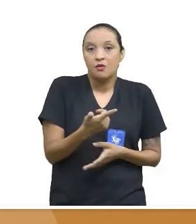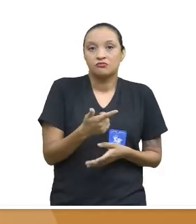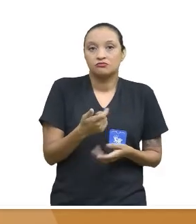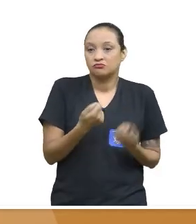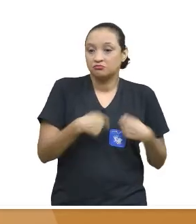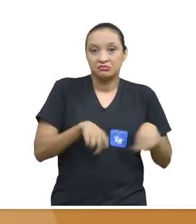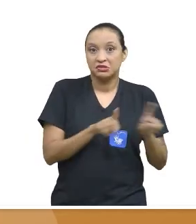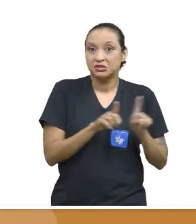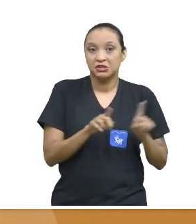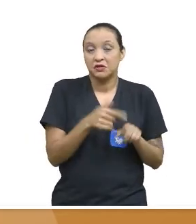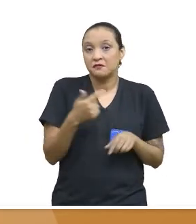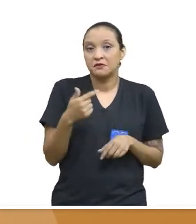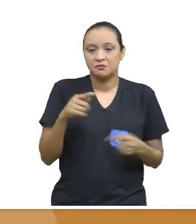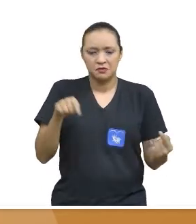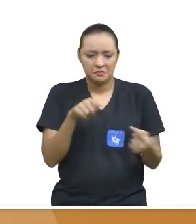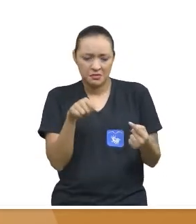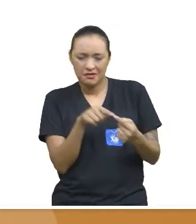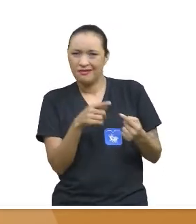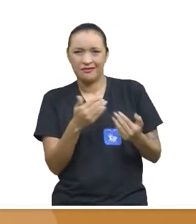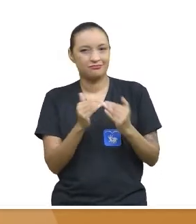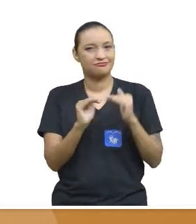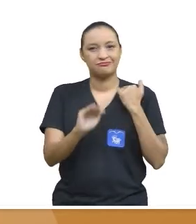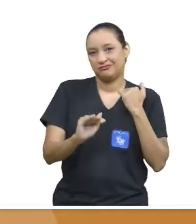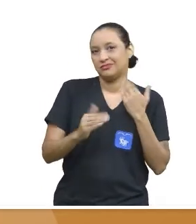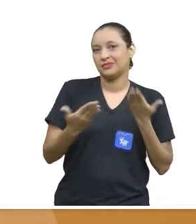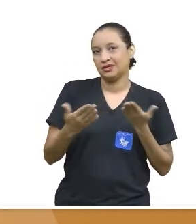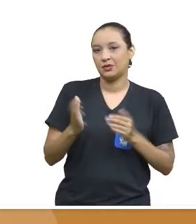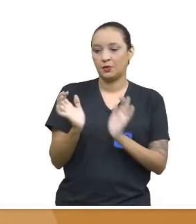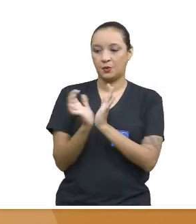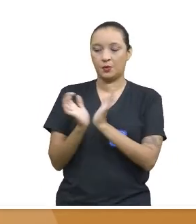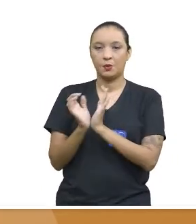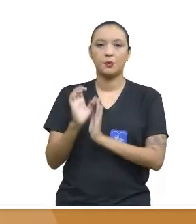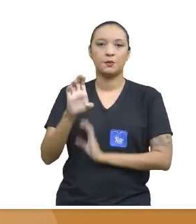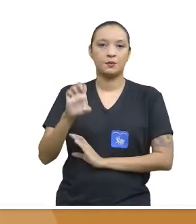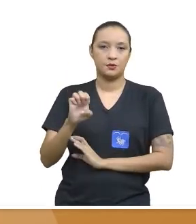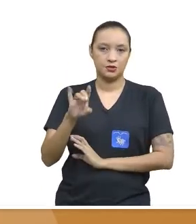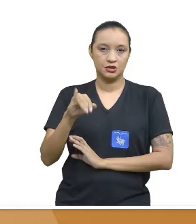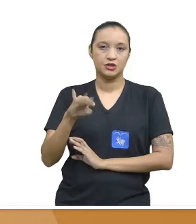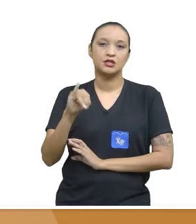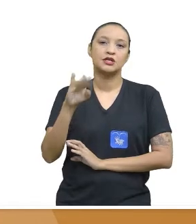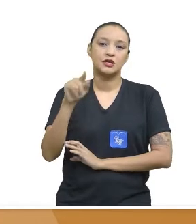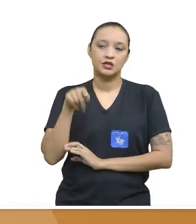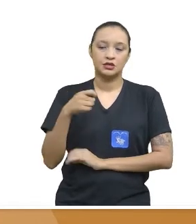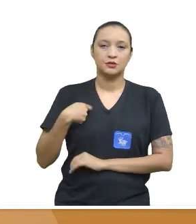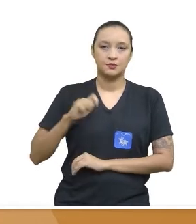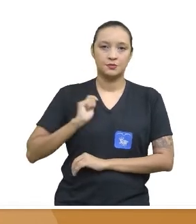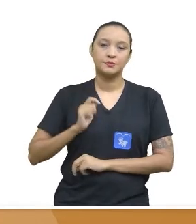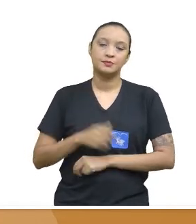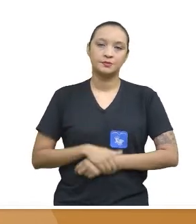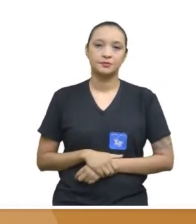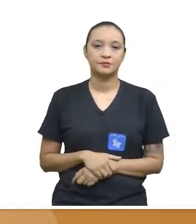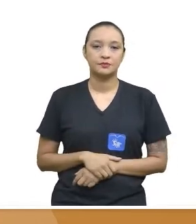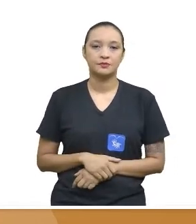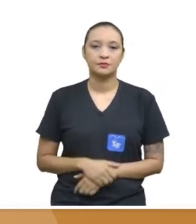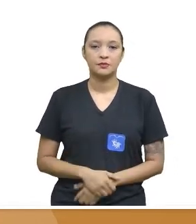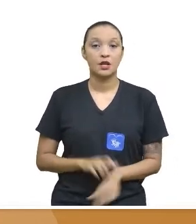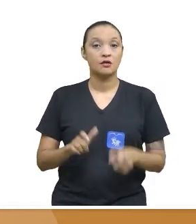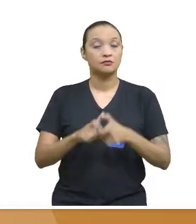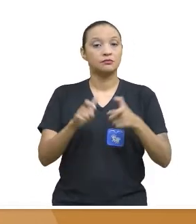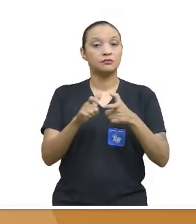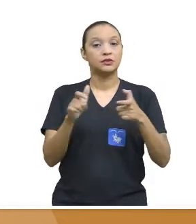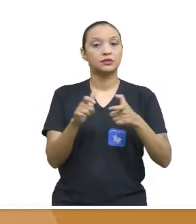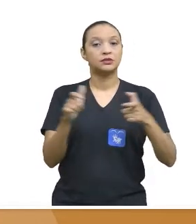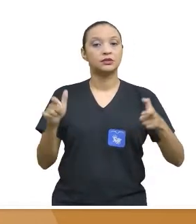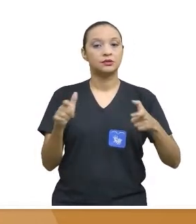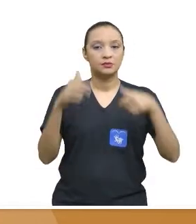aos objetivos da elite colonial da América colonial espanhola, tá? Expansão do Império Napoleônico.